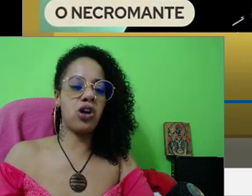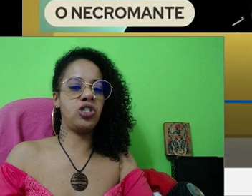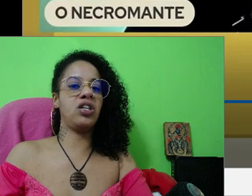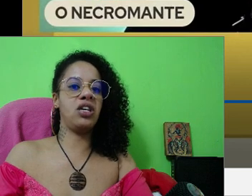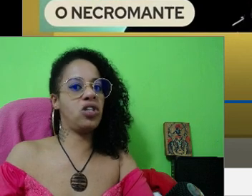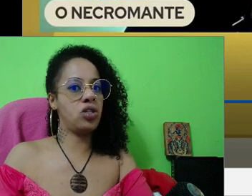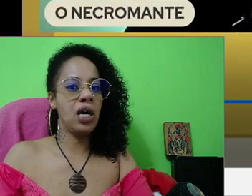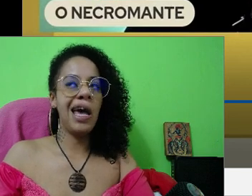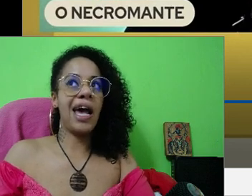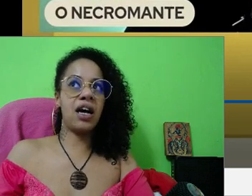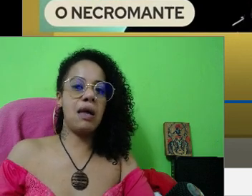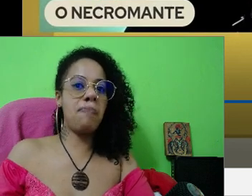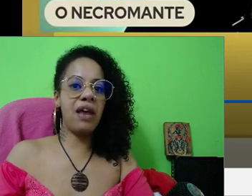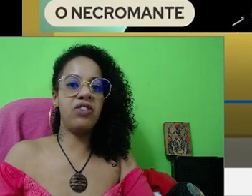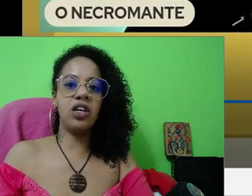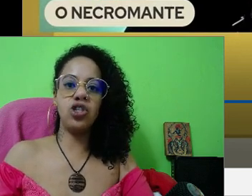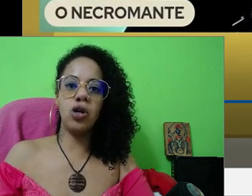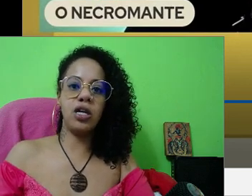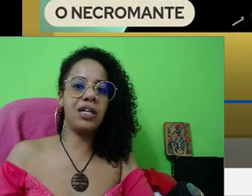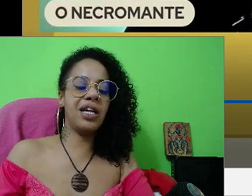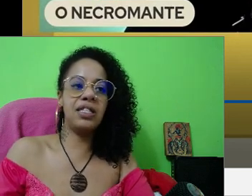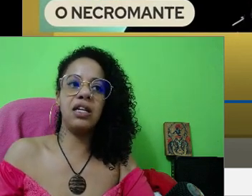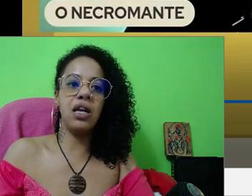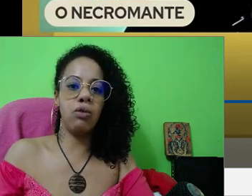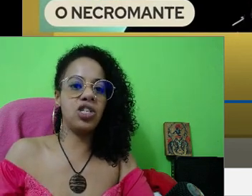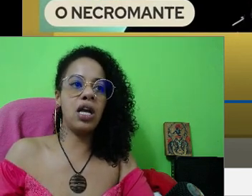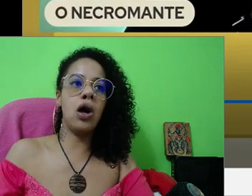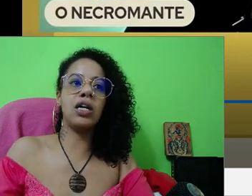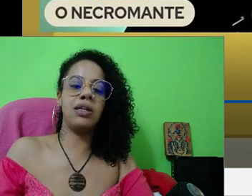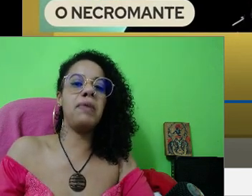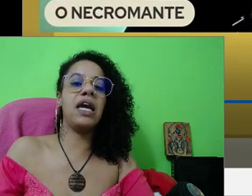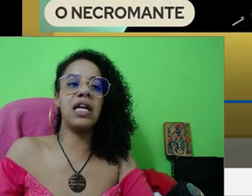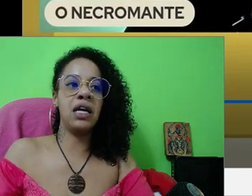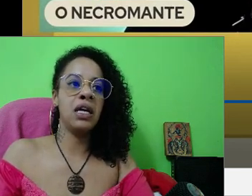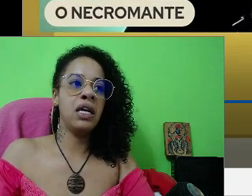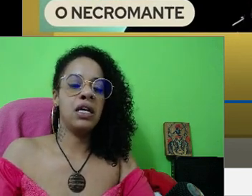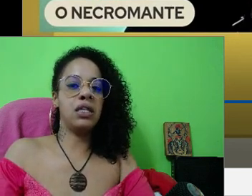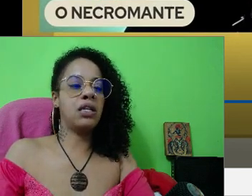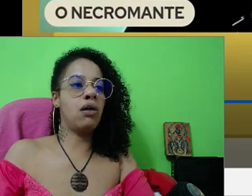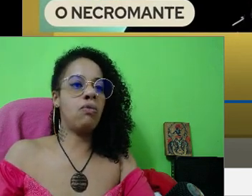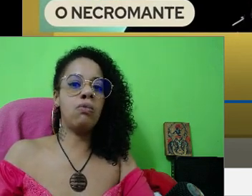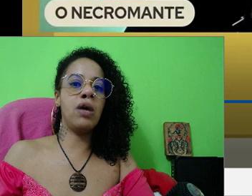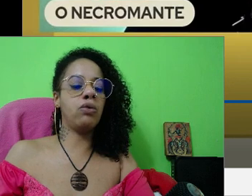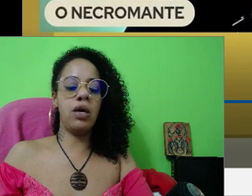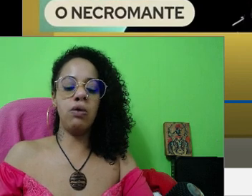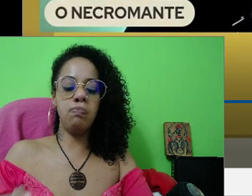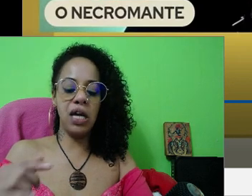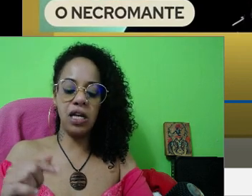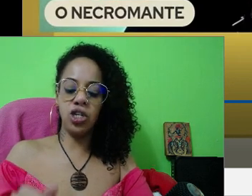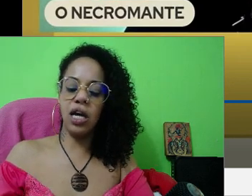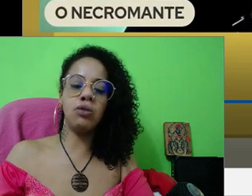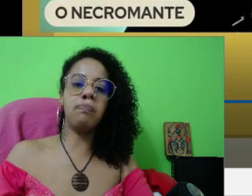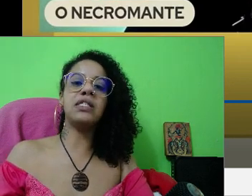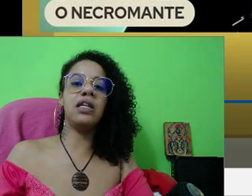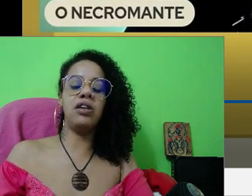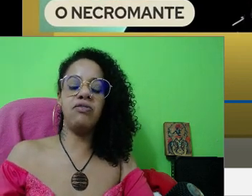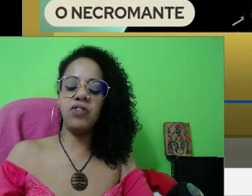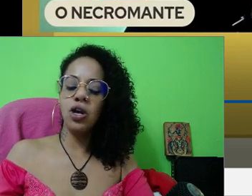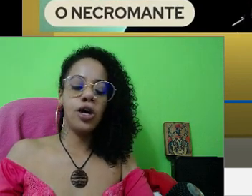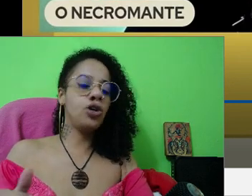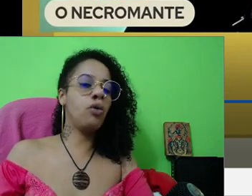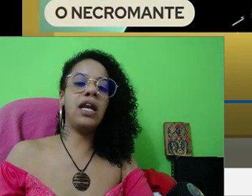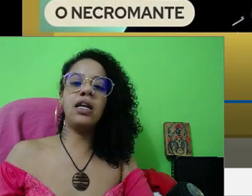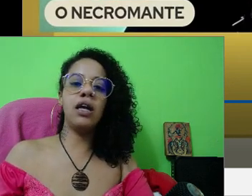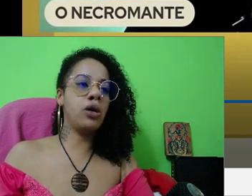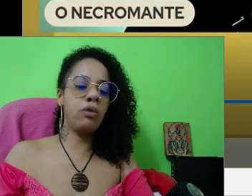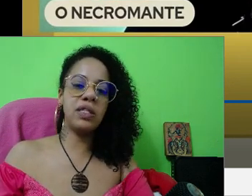também não é um forte né gente é cada palavrinha de ordem que assim não dialoga também né então eu eu me retirei do passe